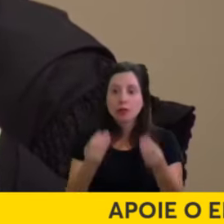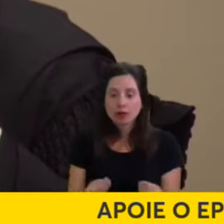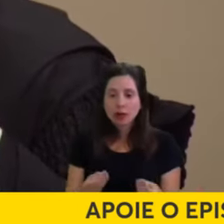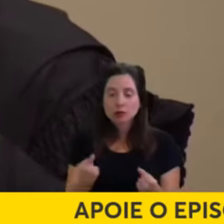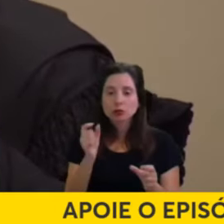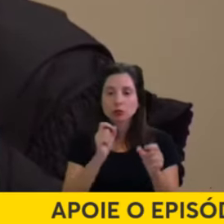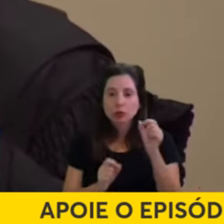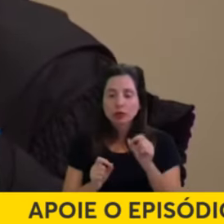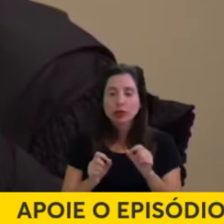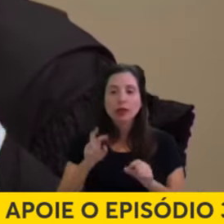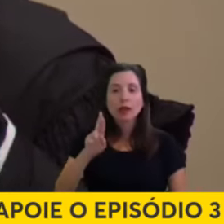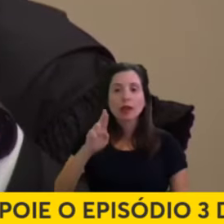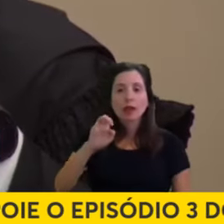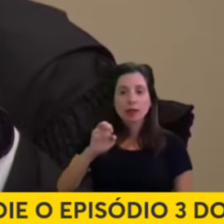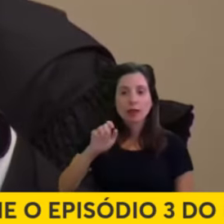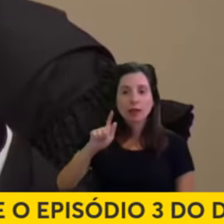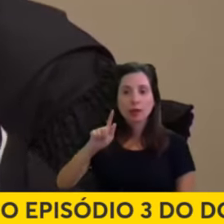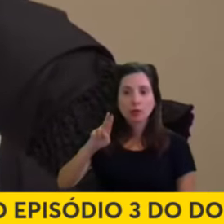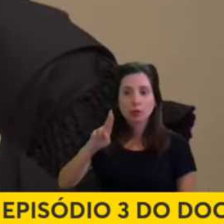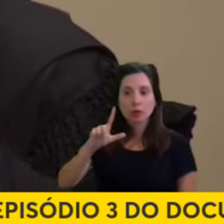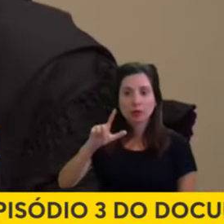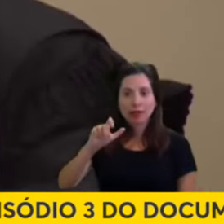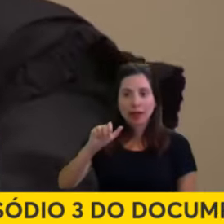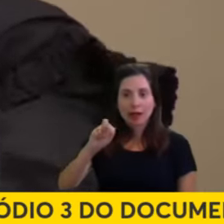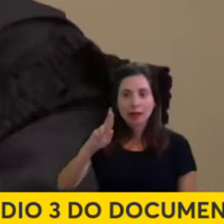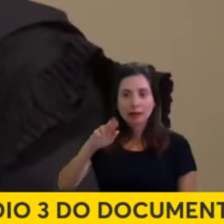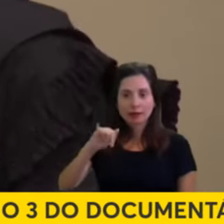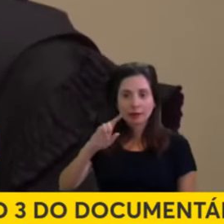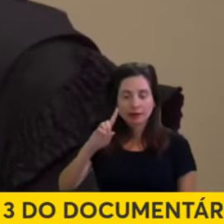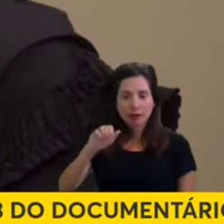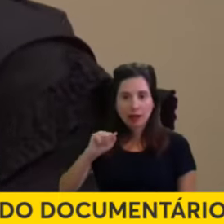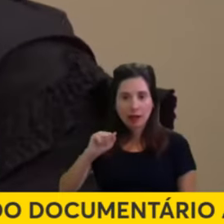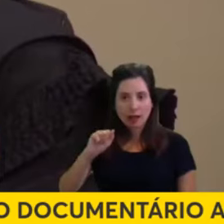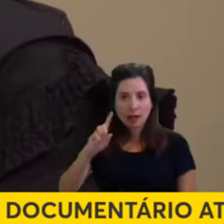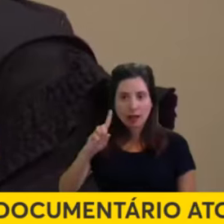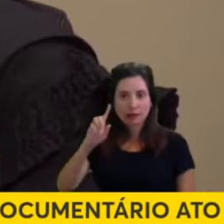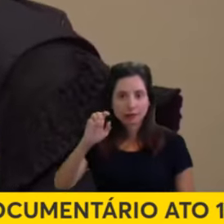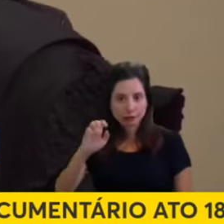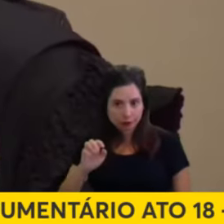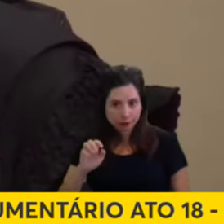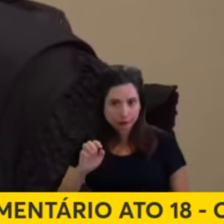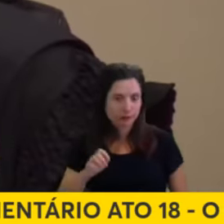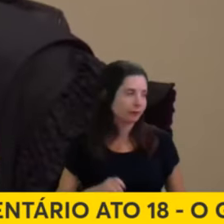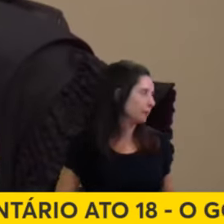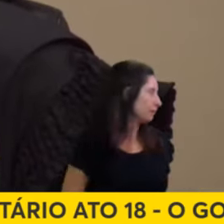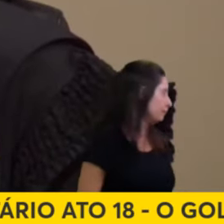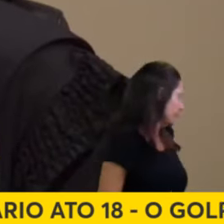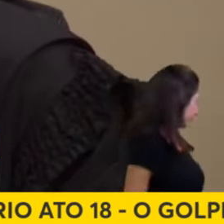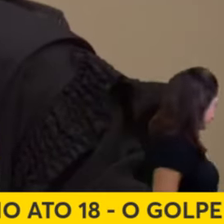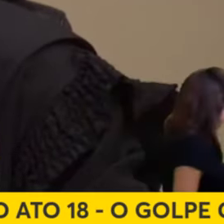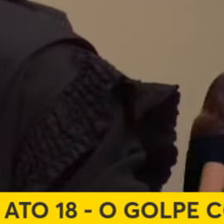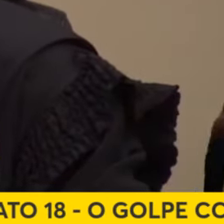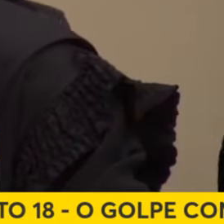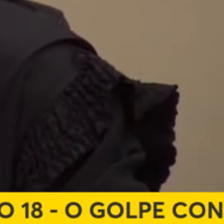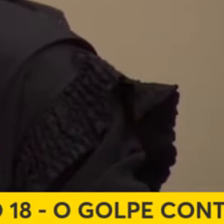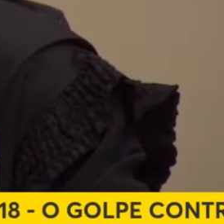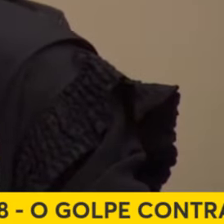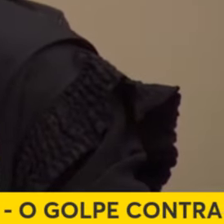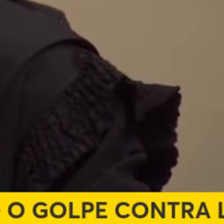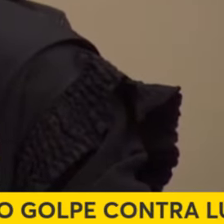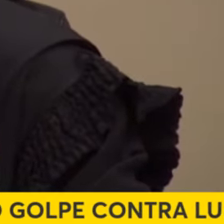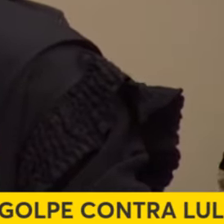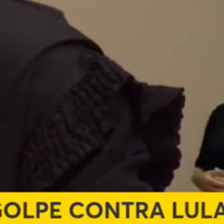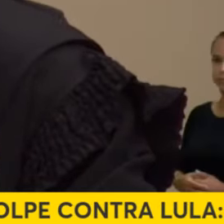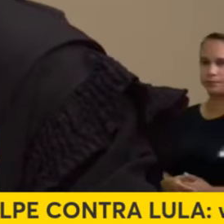regularidade da aquisição de smartphones para uso de pré-campanha segundo a gremia quatro aparelhos smartphones foram adquiridos na Via